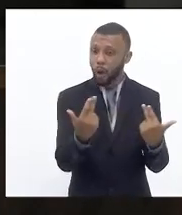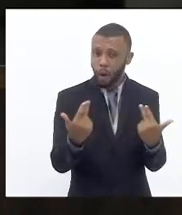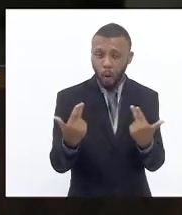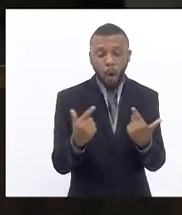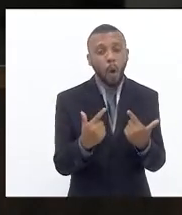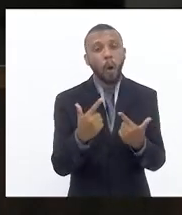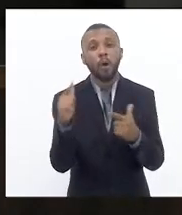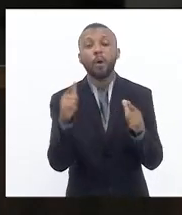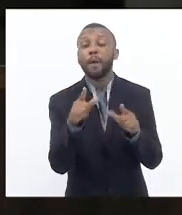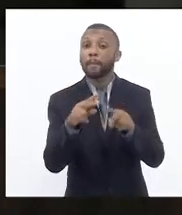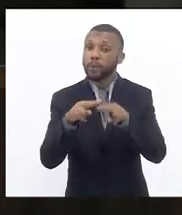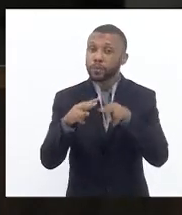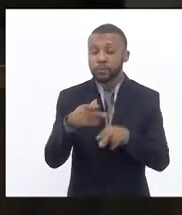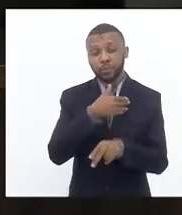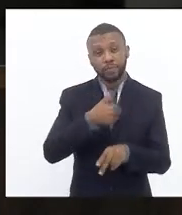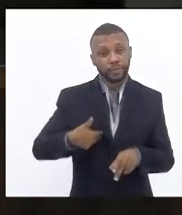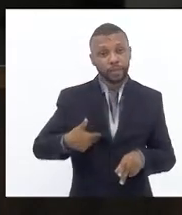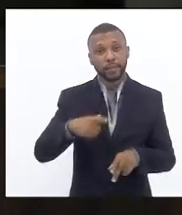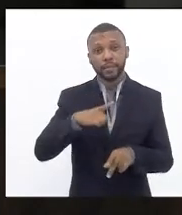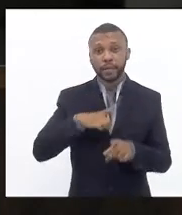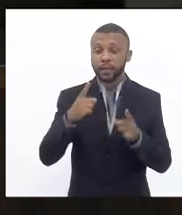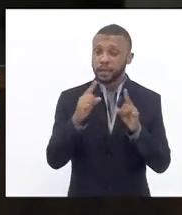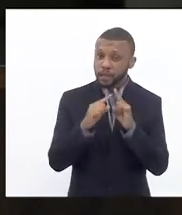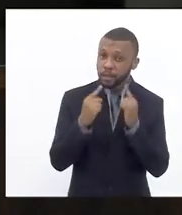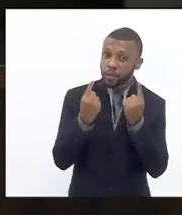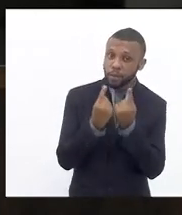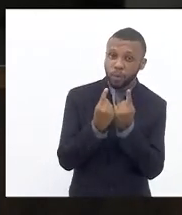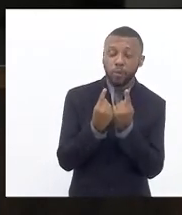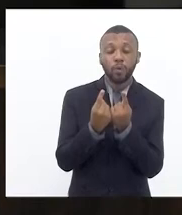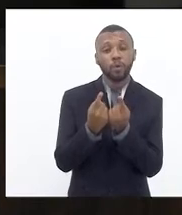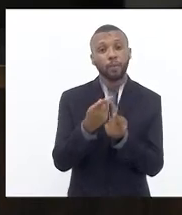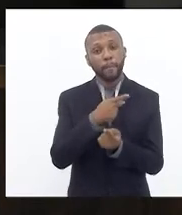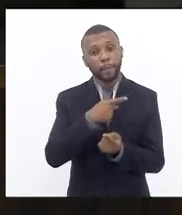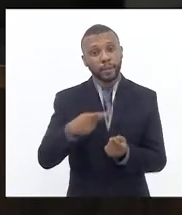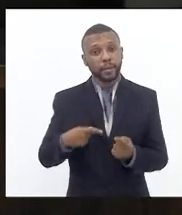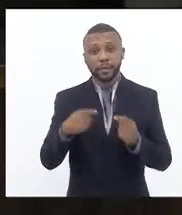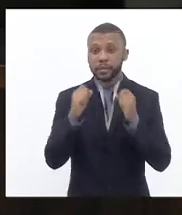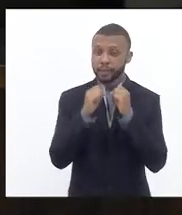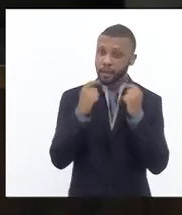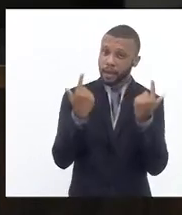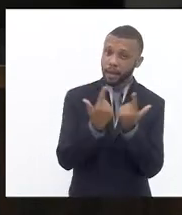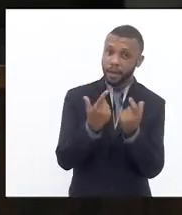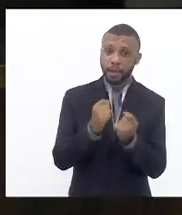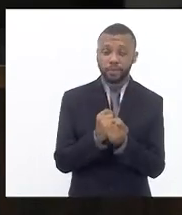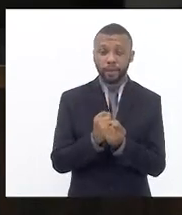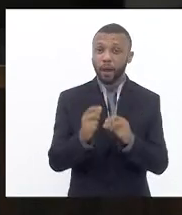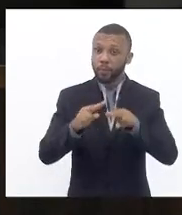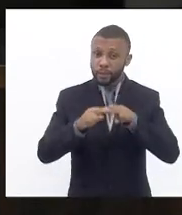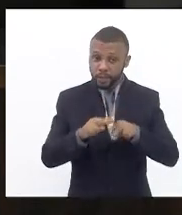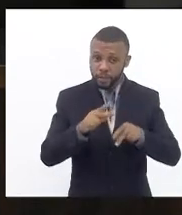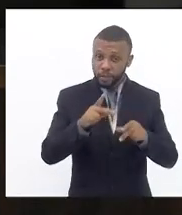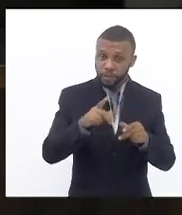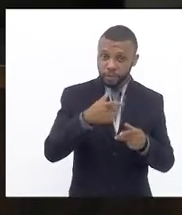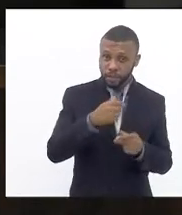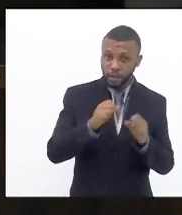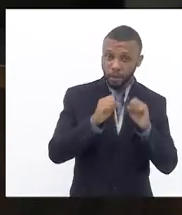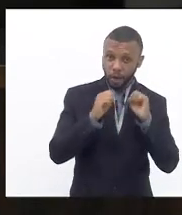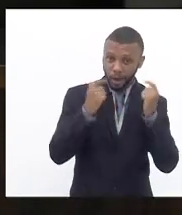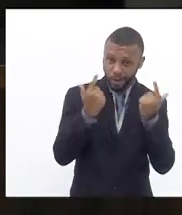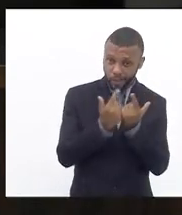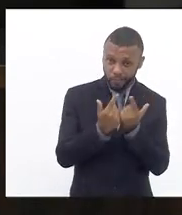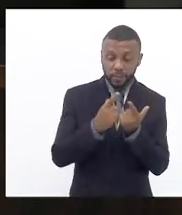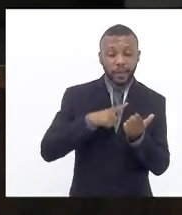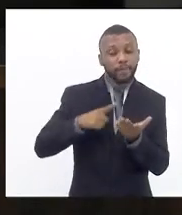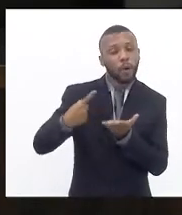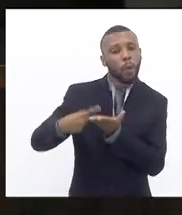por isso que o governador tem se reunido com o presidente da casa é por isso que o presidente da casa firmou alguns compromissos